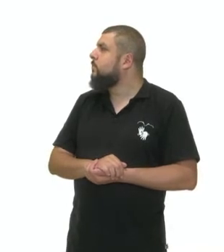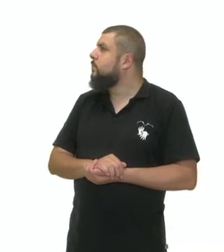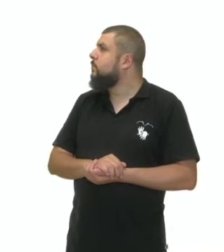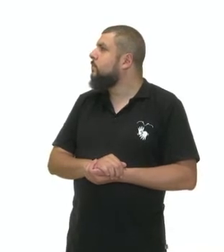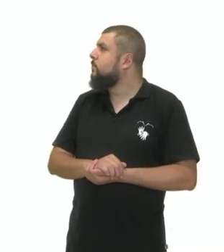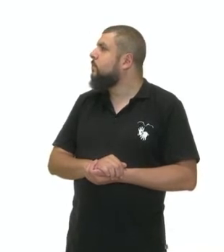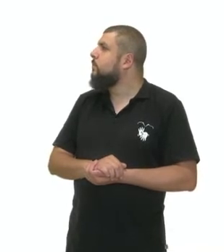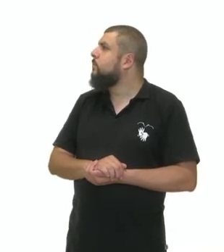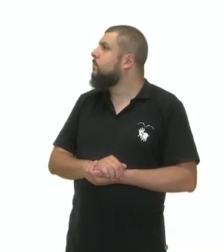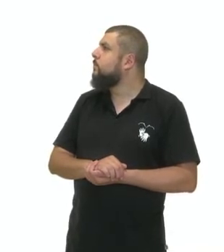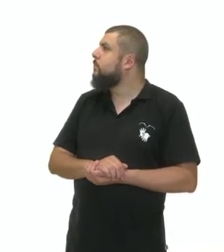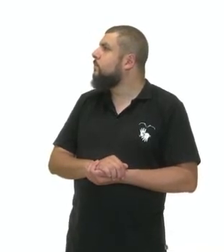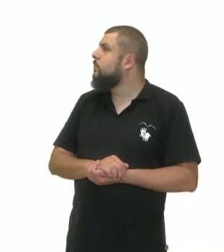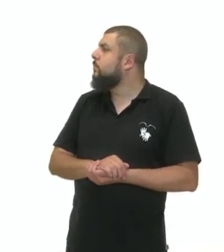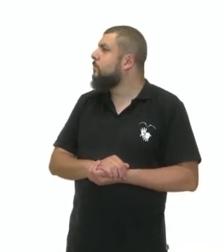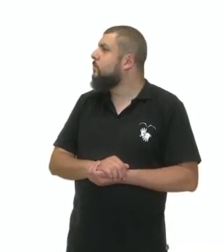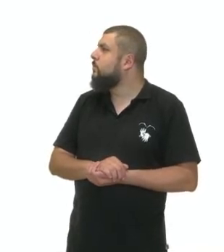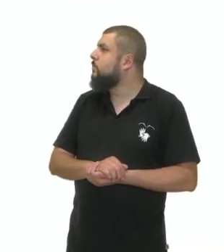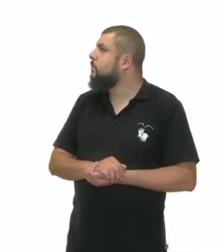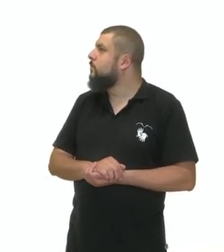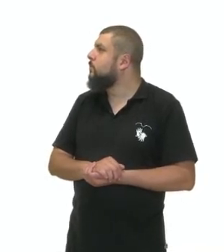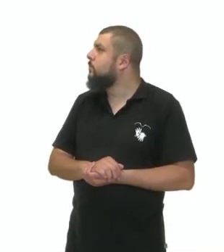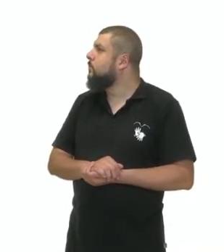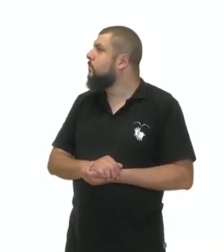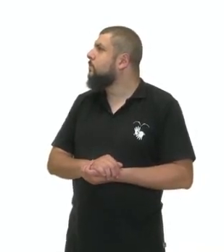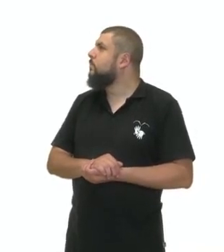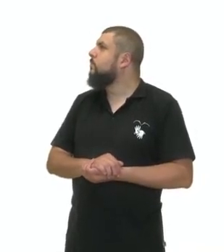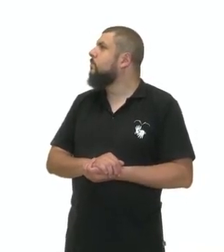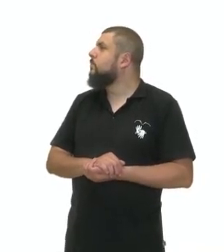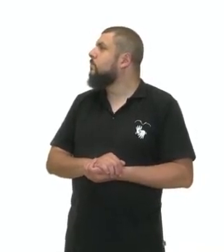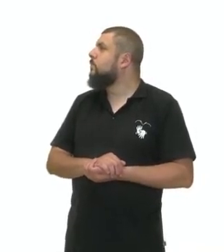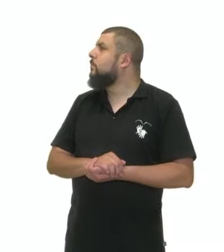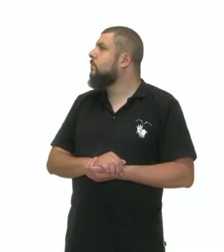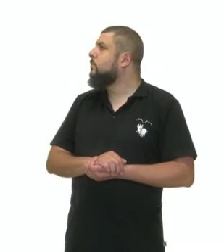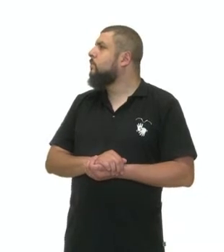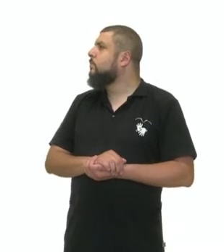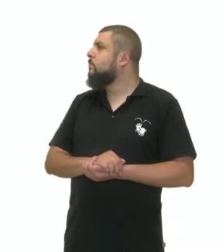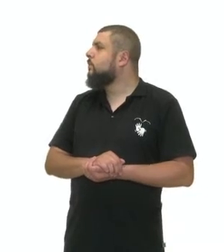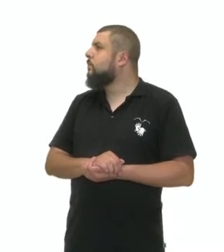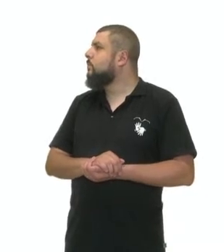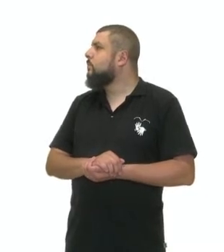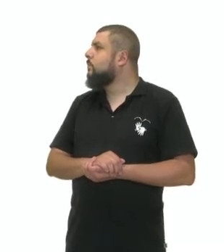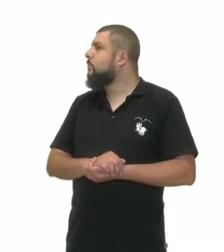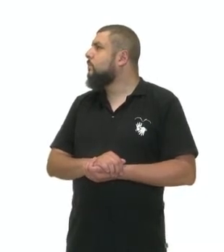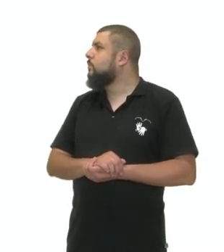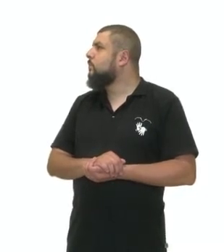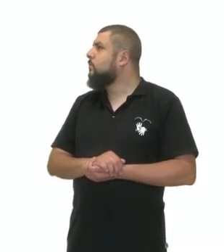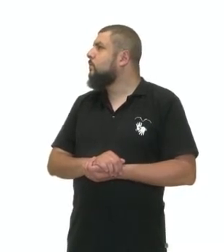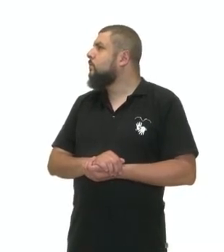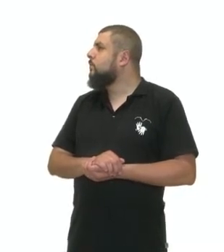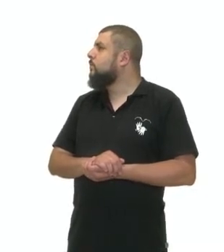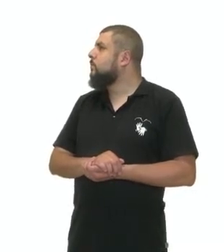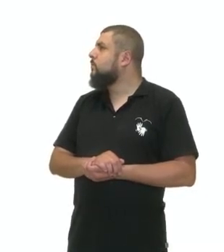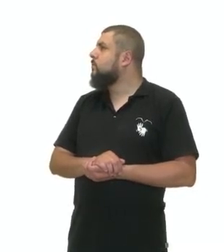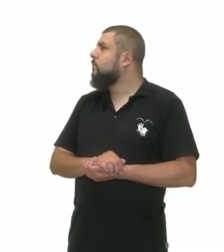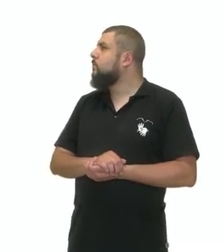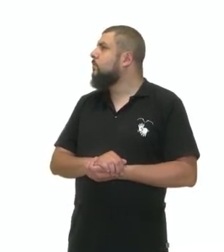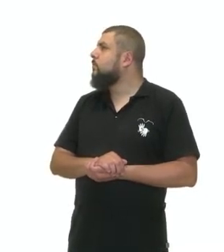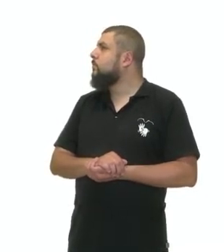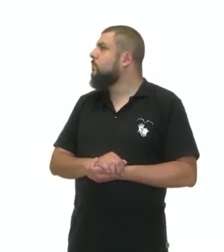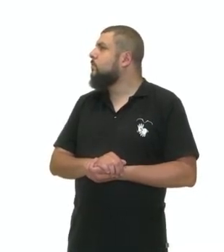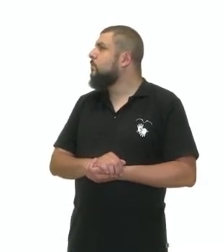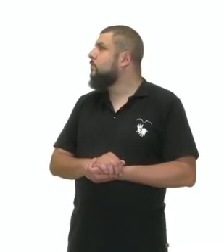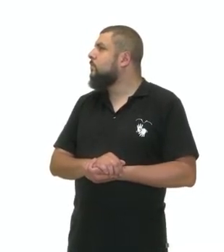a los jóvenes em um estado de tensão, dado que os jóvenes dependem de como são vistos por la sociedade. Estes estão preocupados por